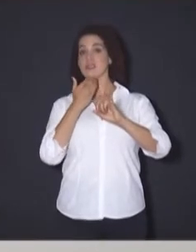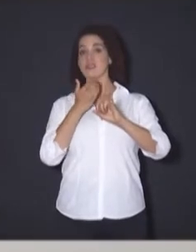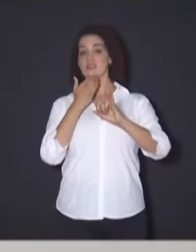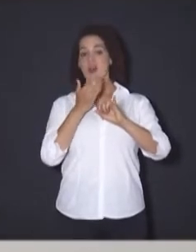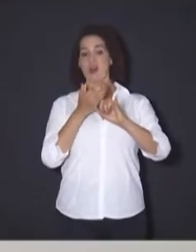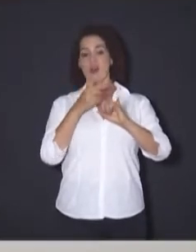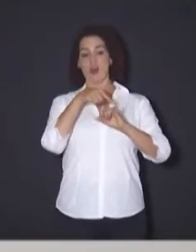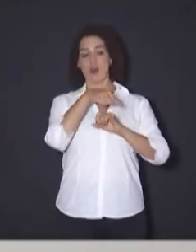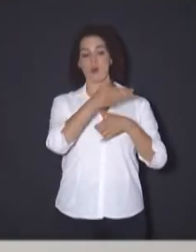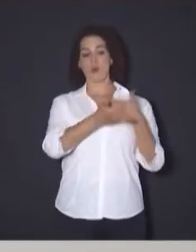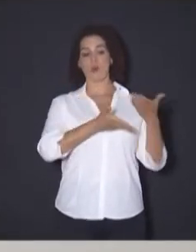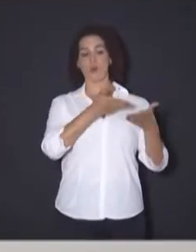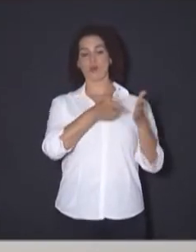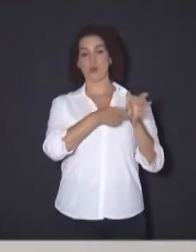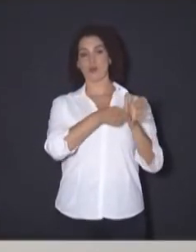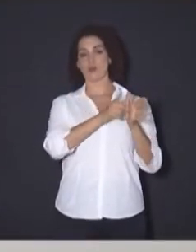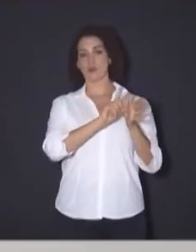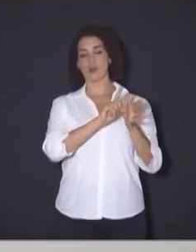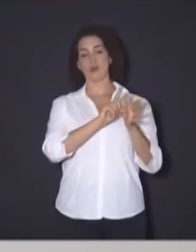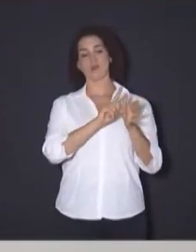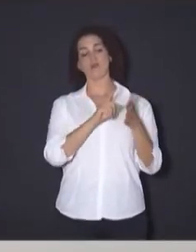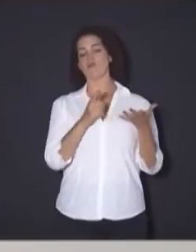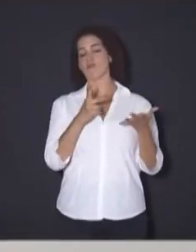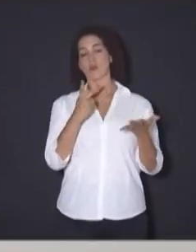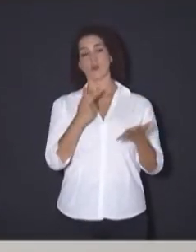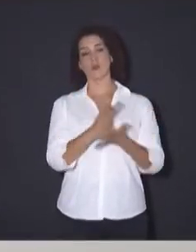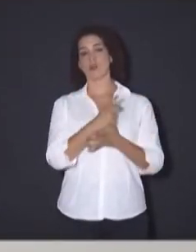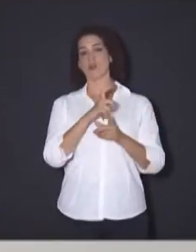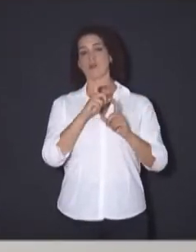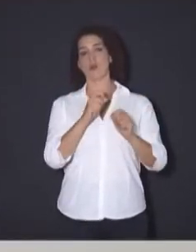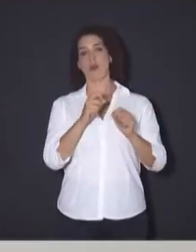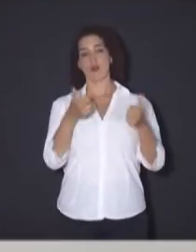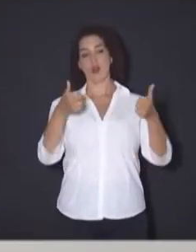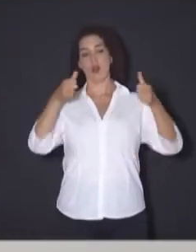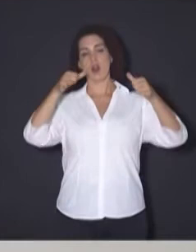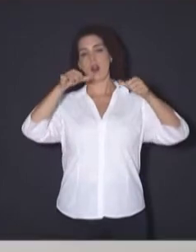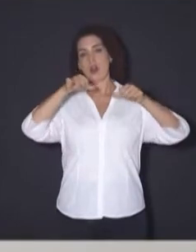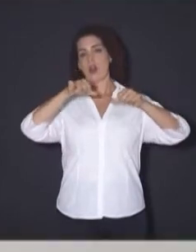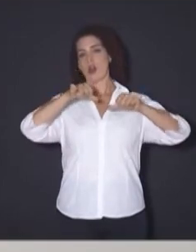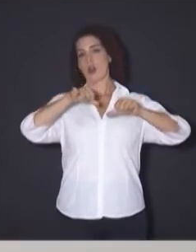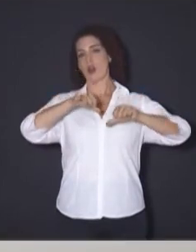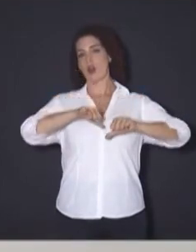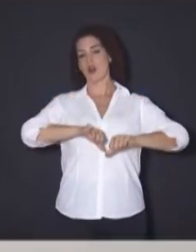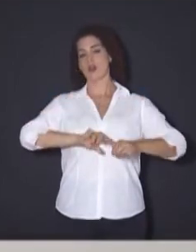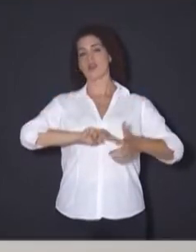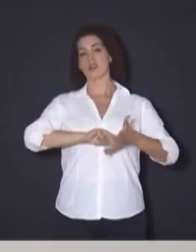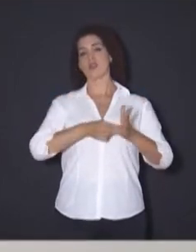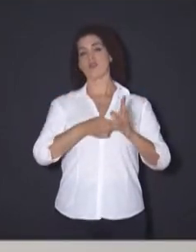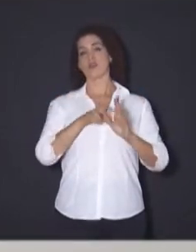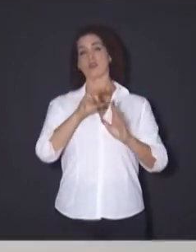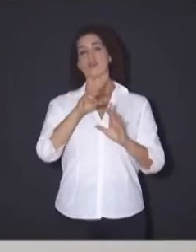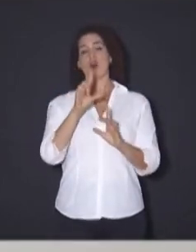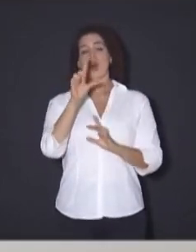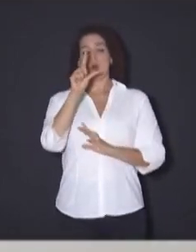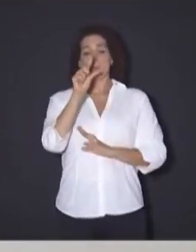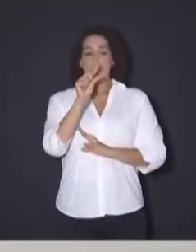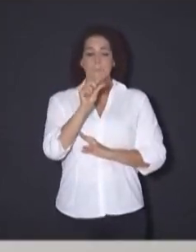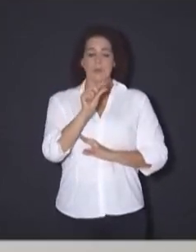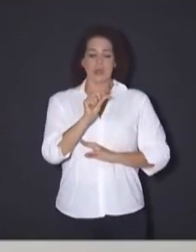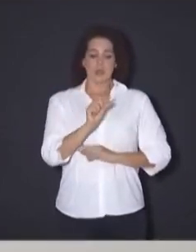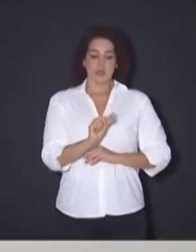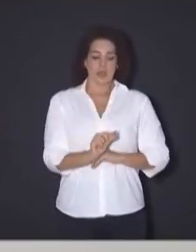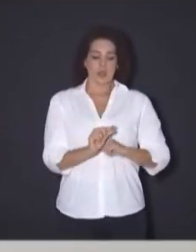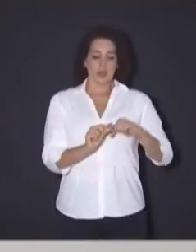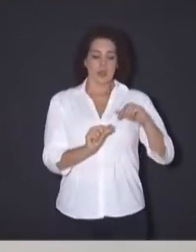vamos simplesmente ser engolidos e ser mais uma pecinha em azinha da engrenagem